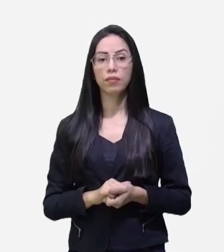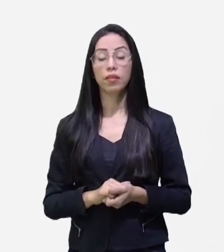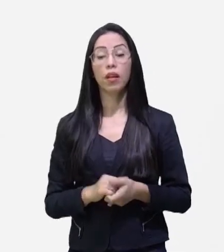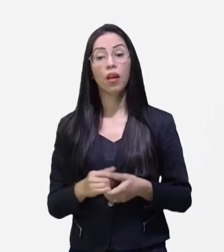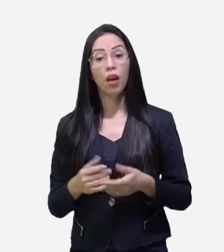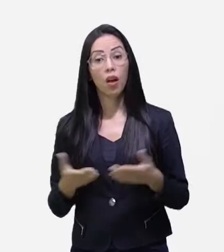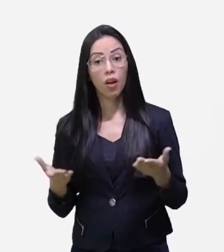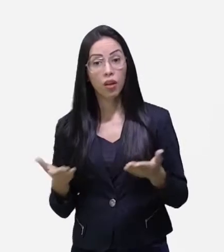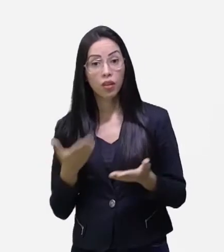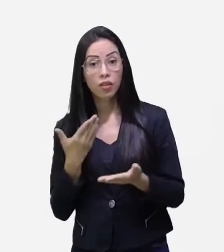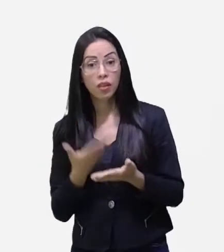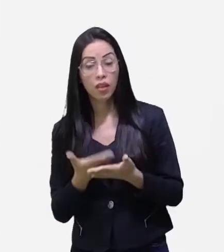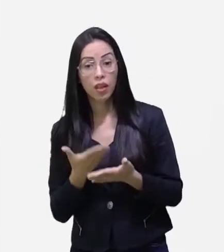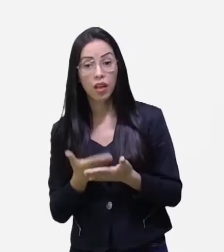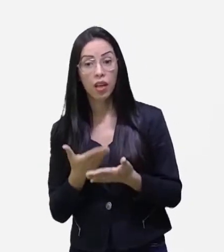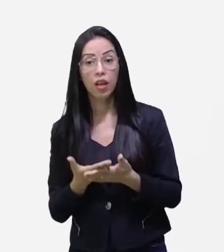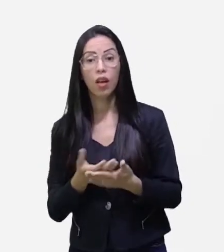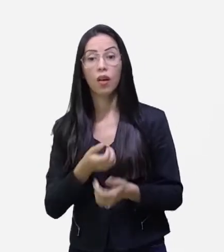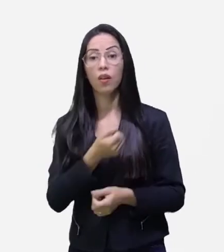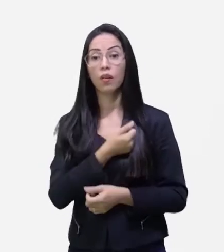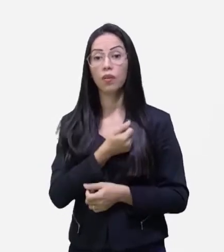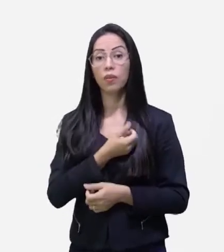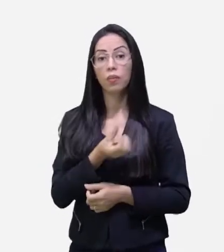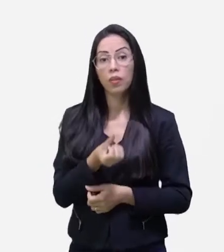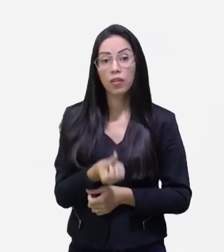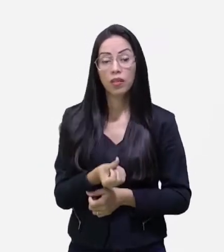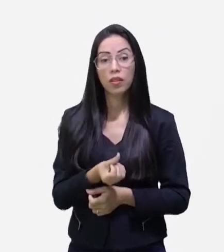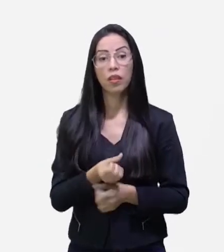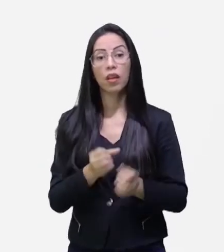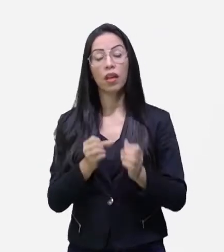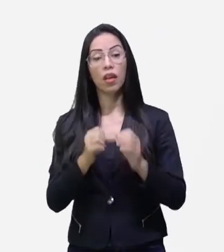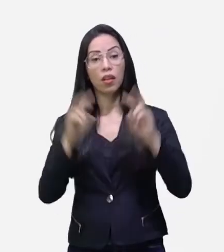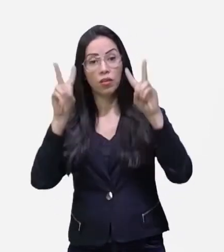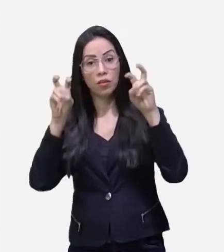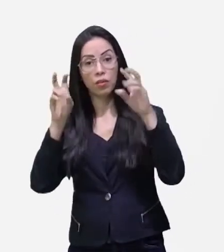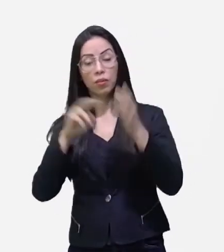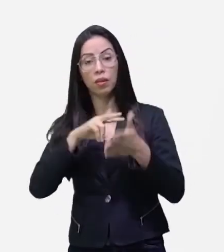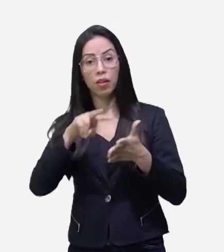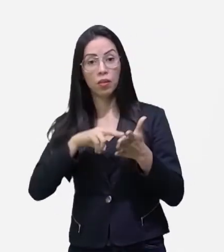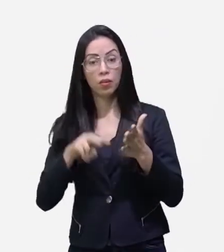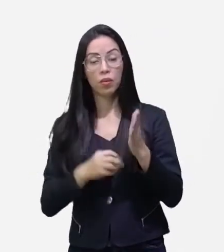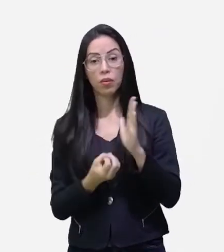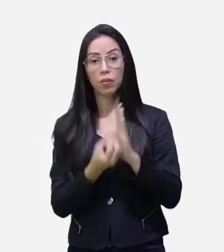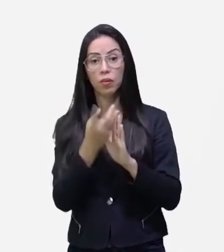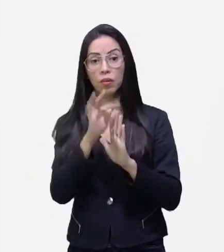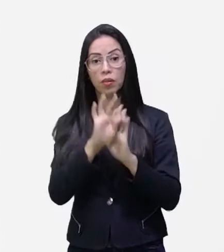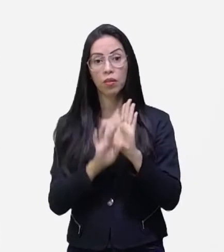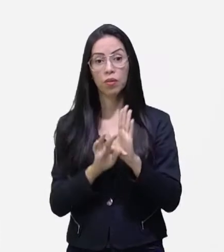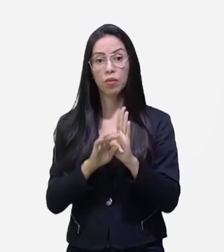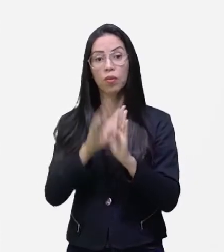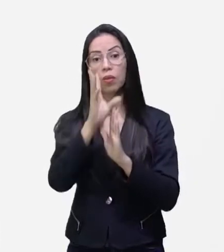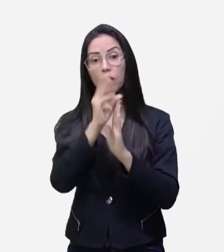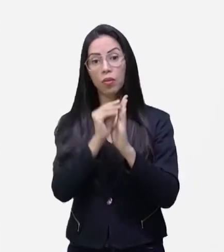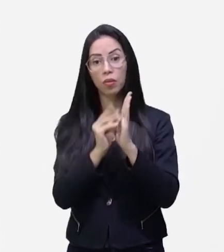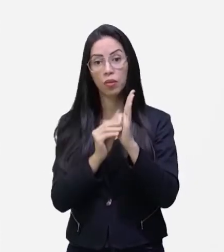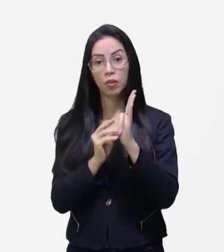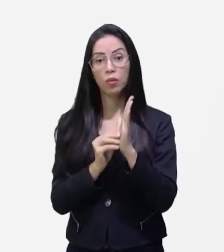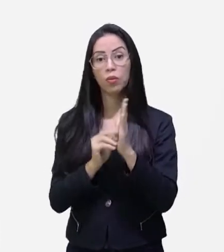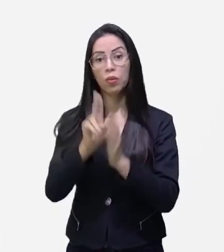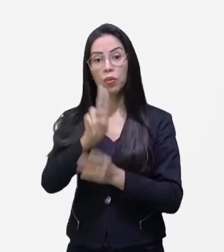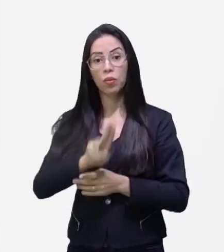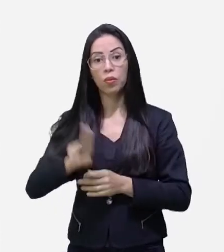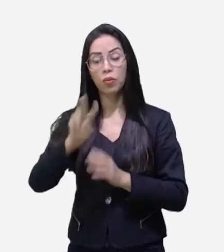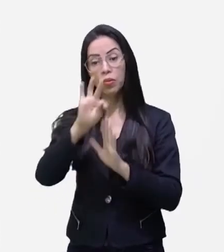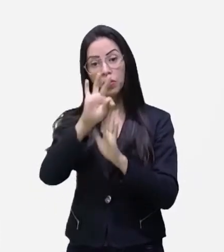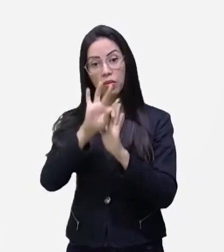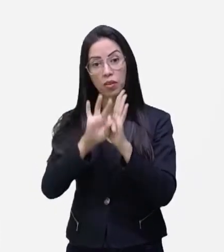Nossa aula 6, leitura e produção textual, conteúdo, finalidades e usos sociais de